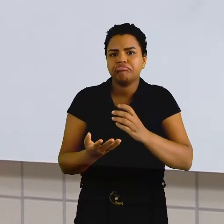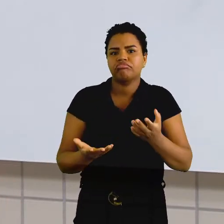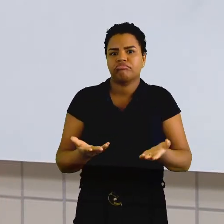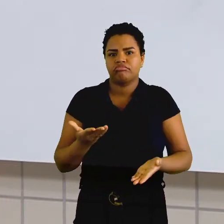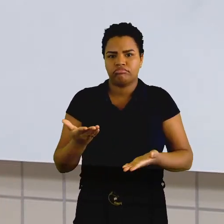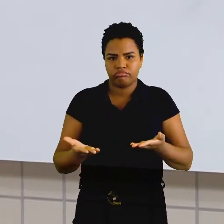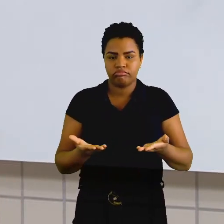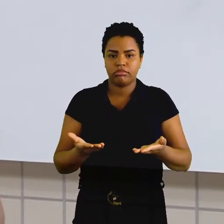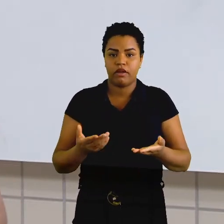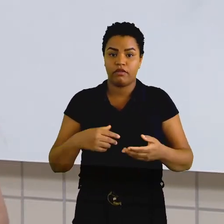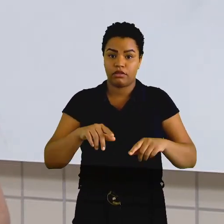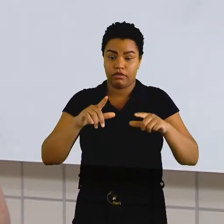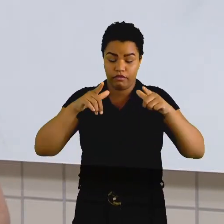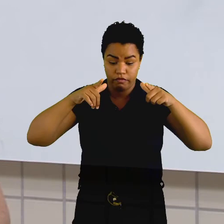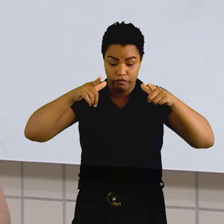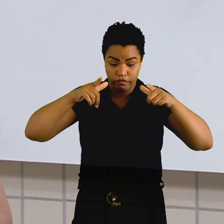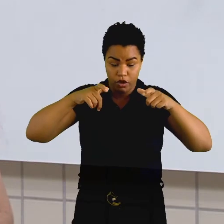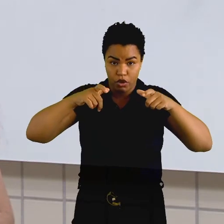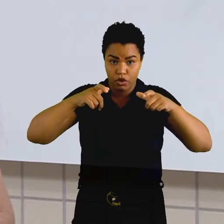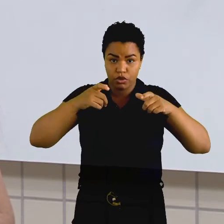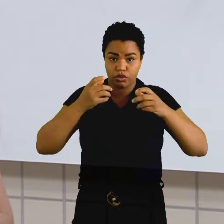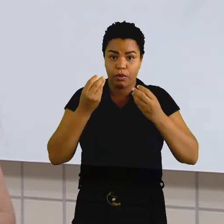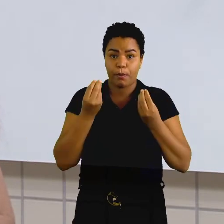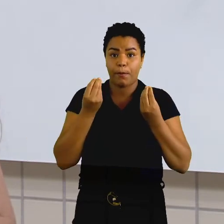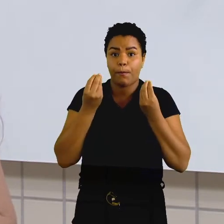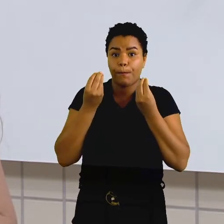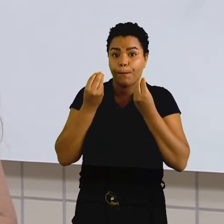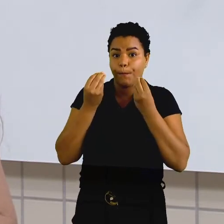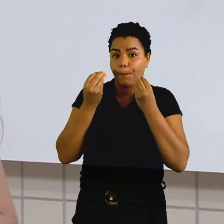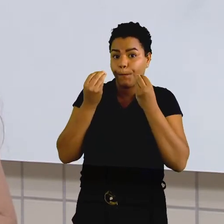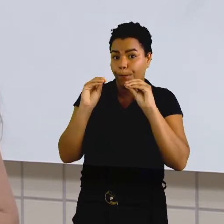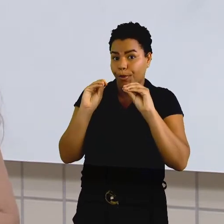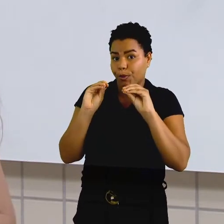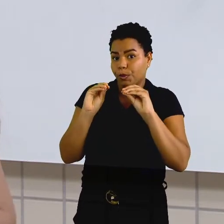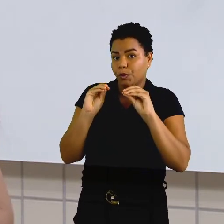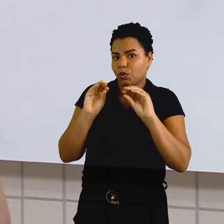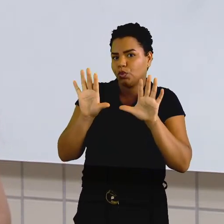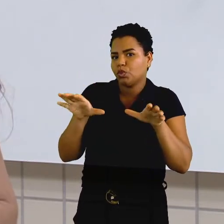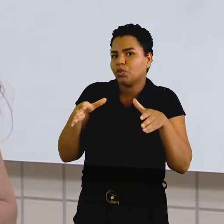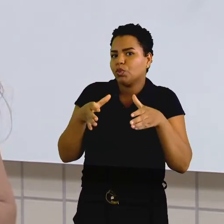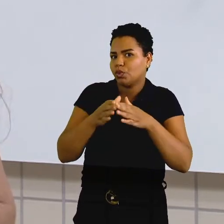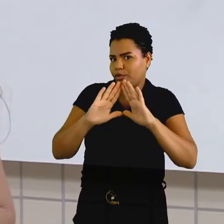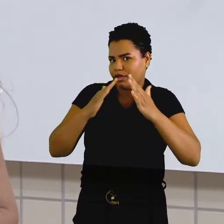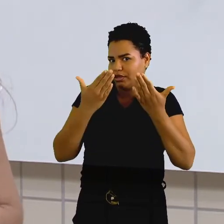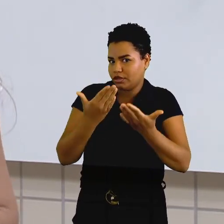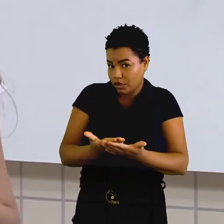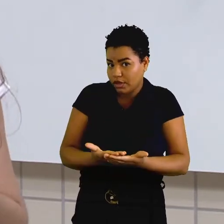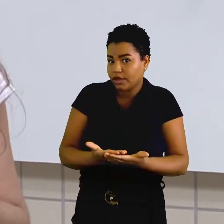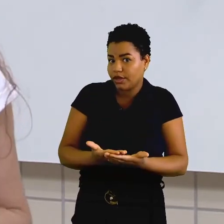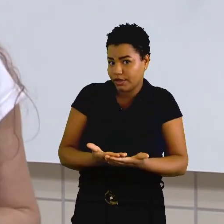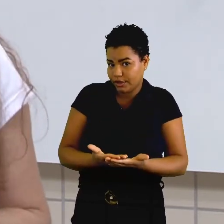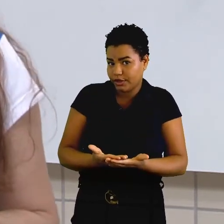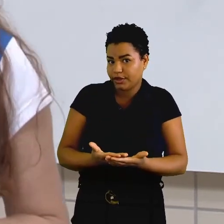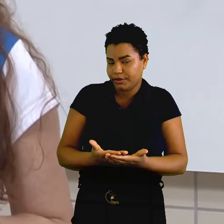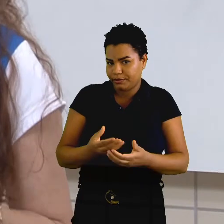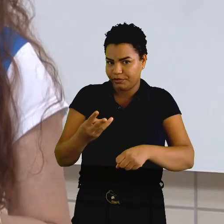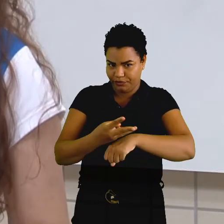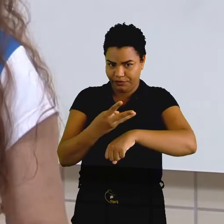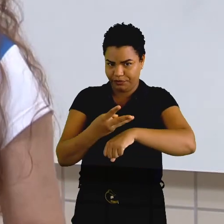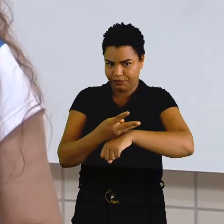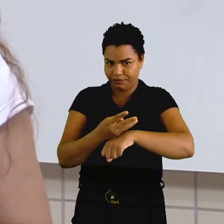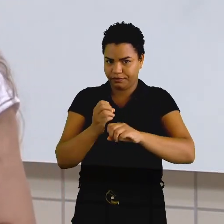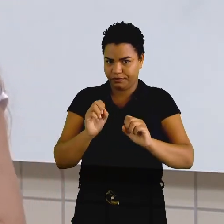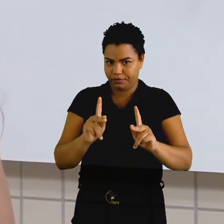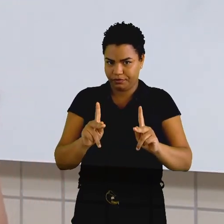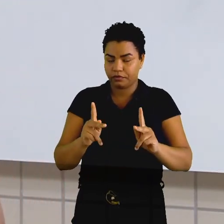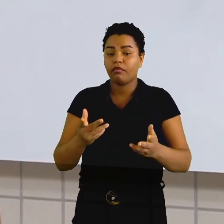uma foto e postar a sua produção nos grupos da sua escola. Bom, por hoje, nossa